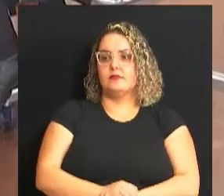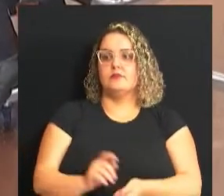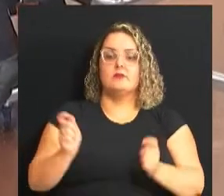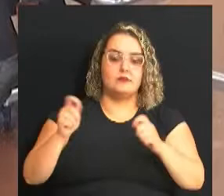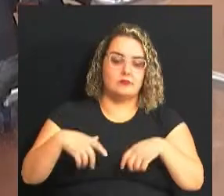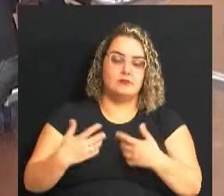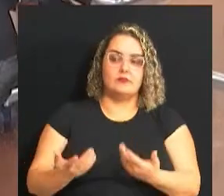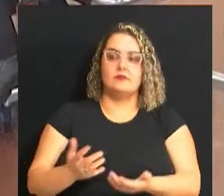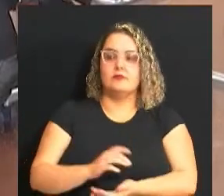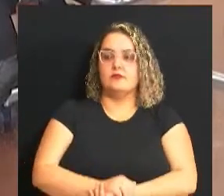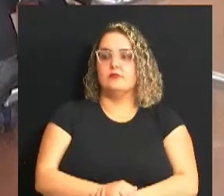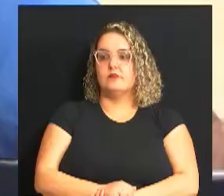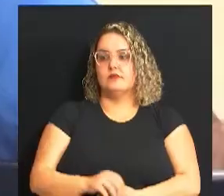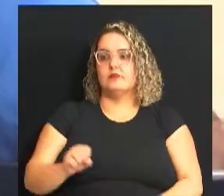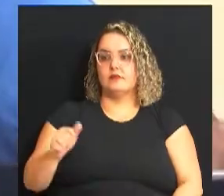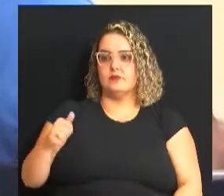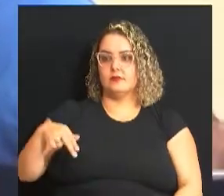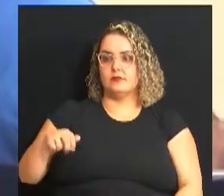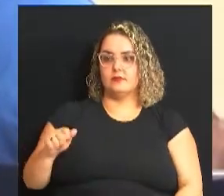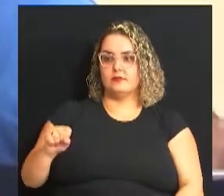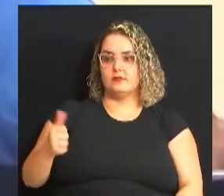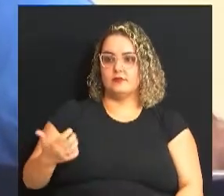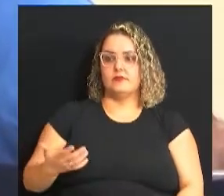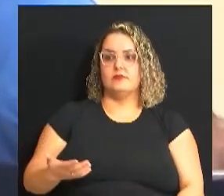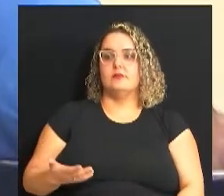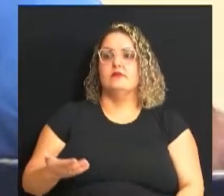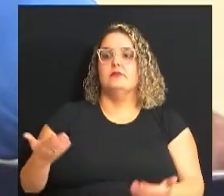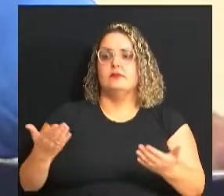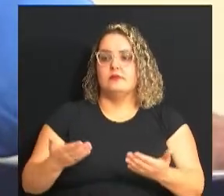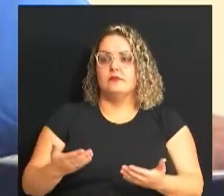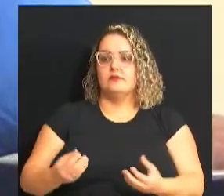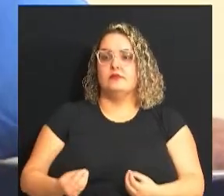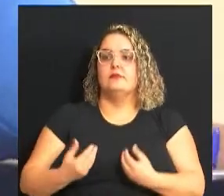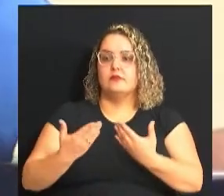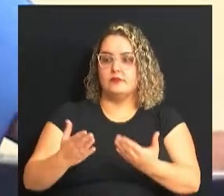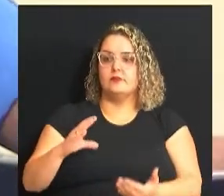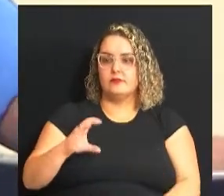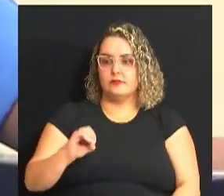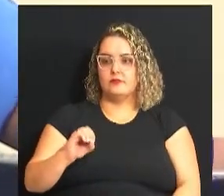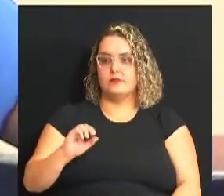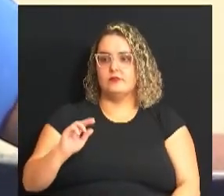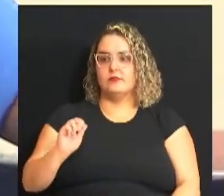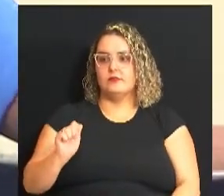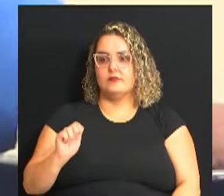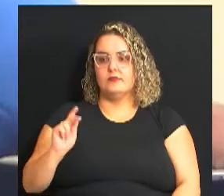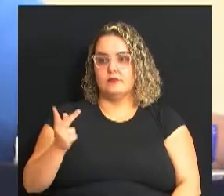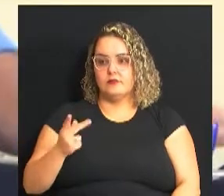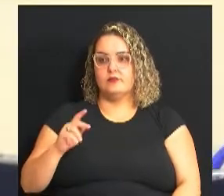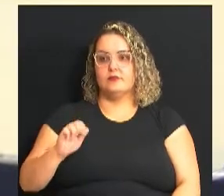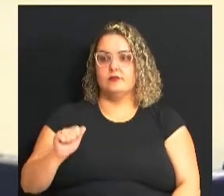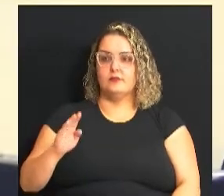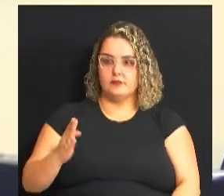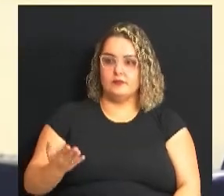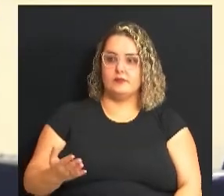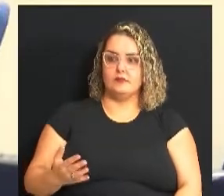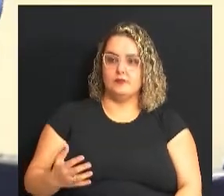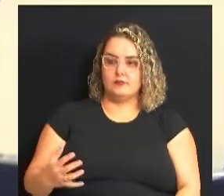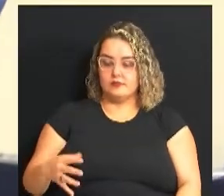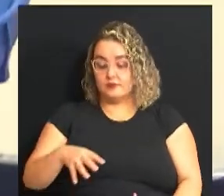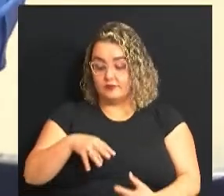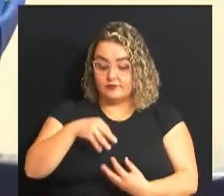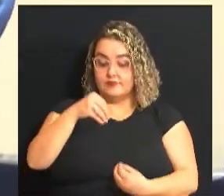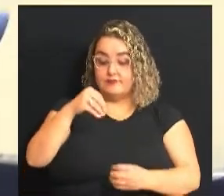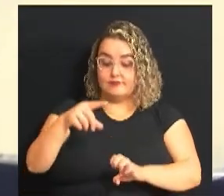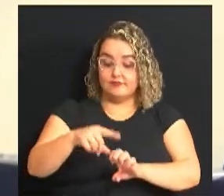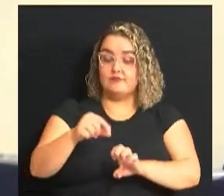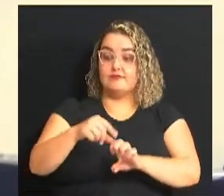eficaz, eficiente na Sanasa, e agora está levando para a Coab, para a secretaria, esse espírito também empreendedor e